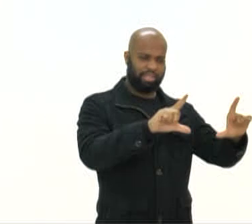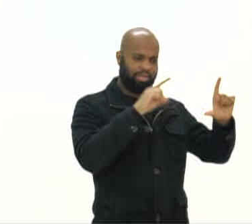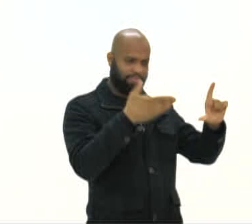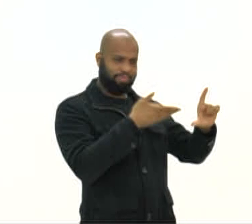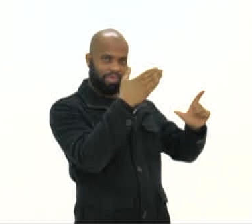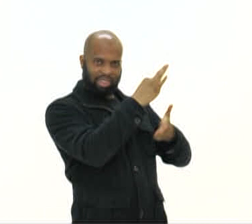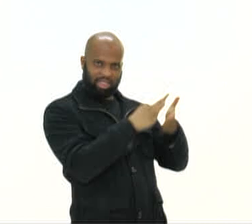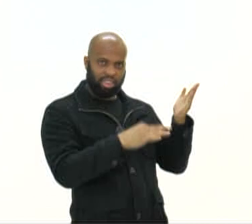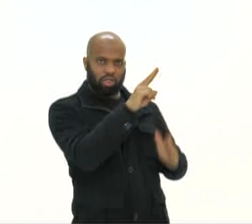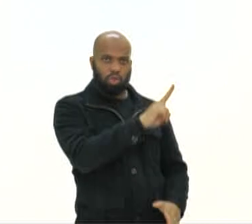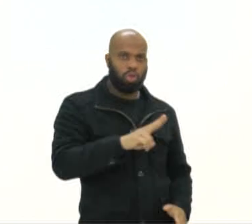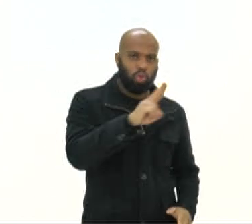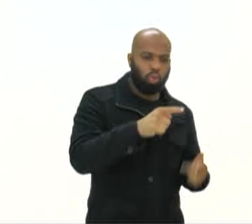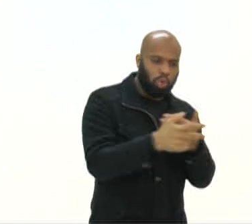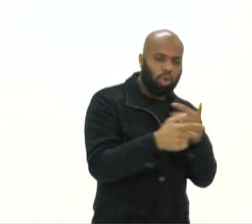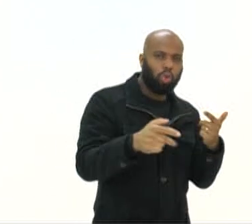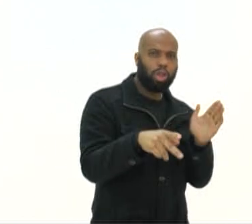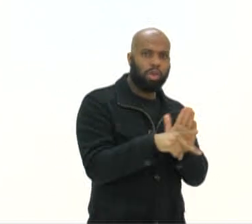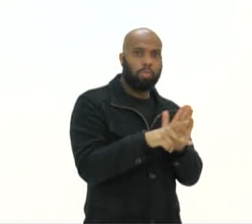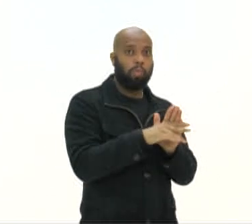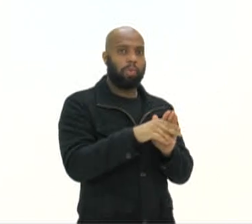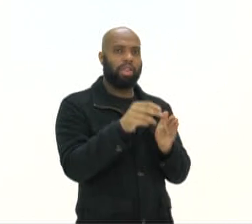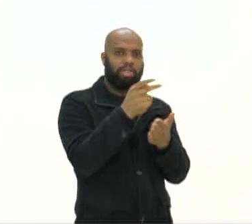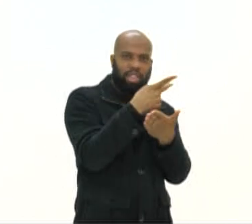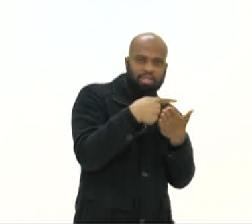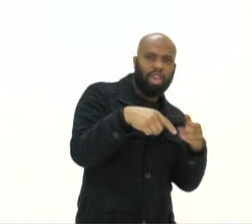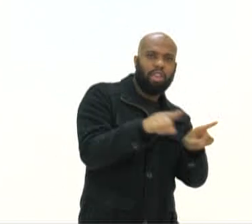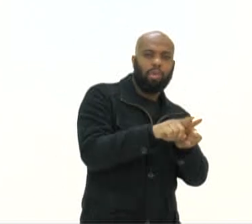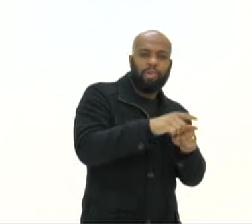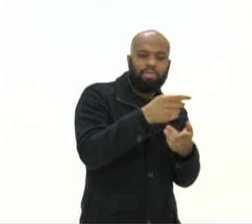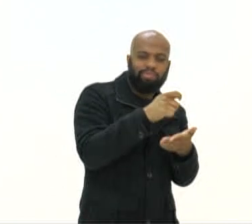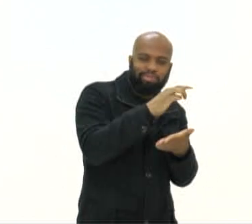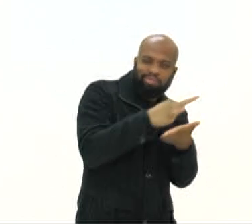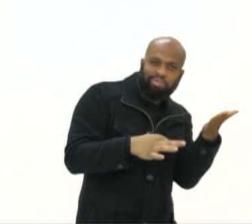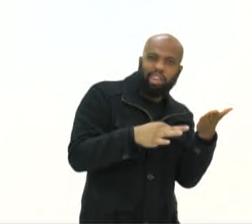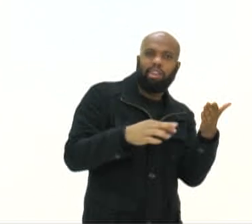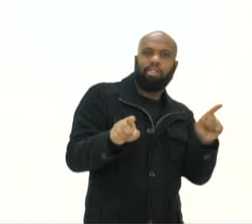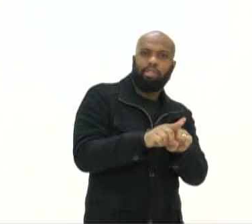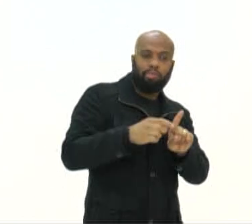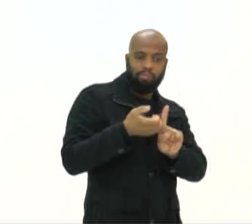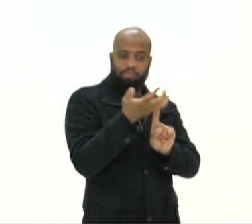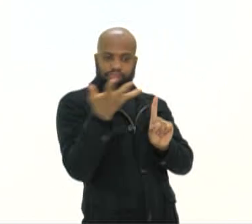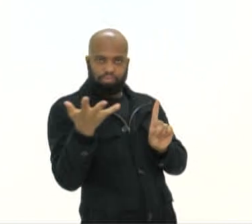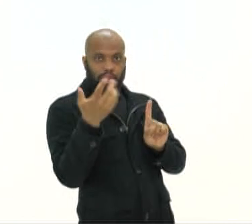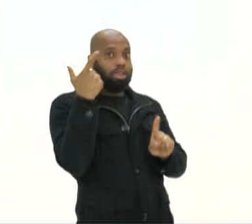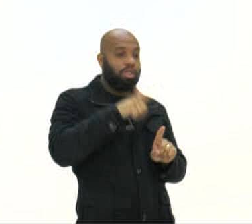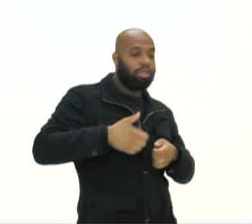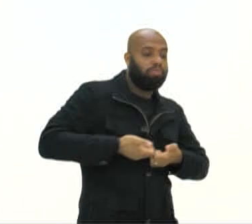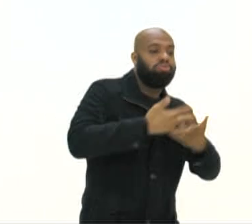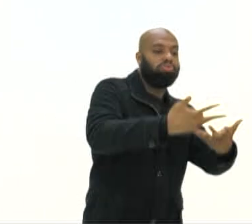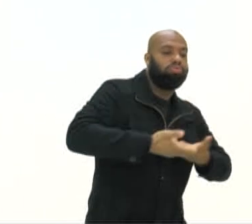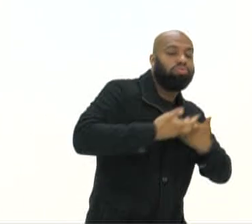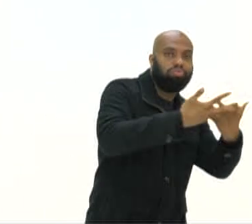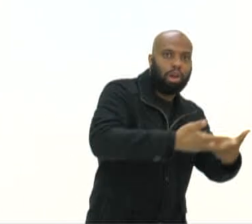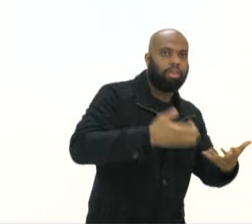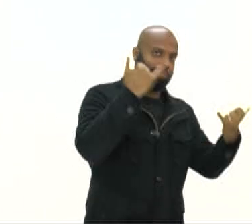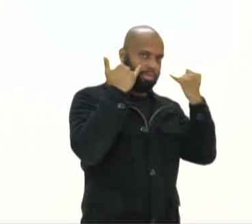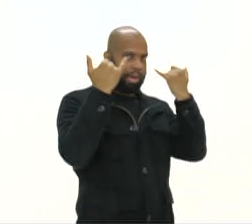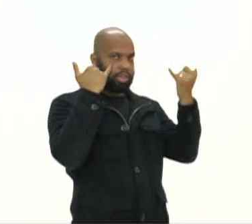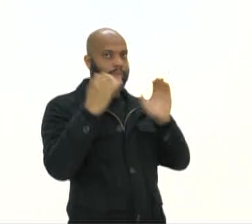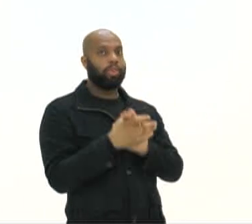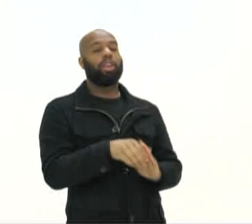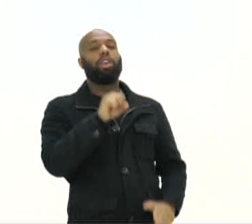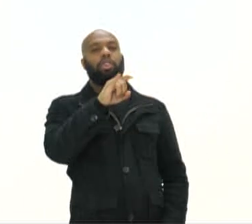utilizados recursos verbais e não verbais, ou seja, escrito e não escrito, para transmitir a mensagem. Ao associar